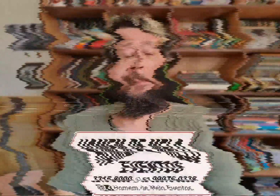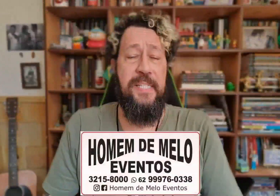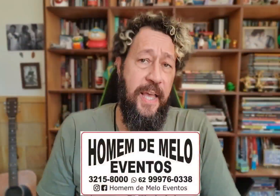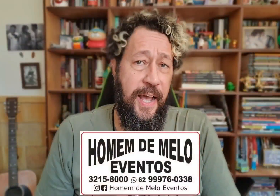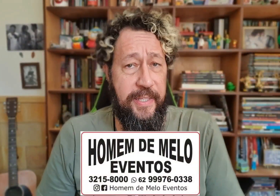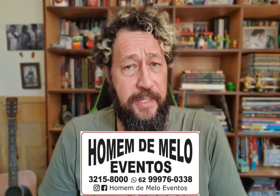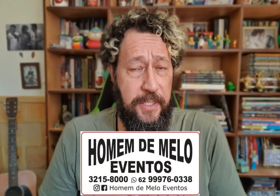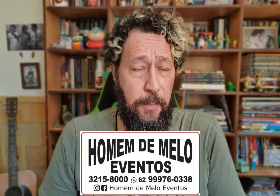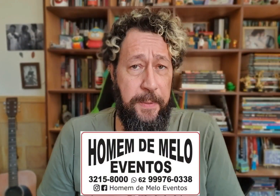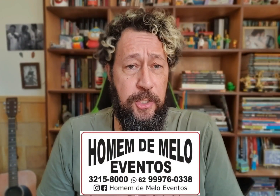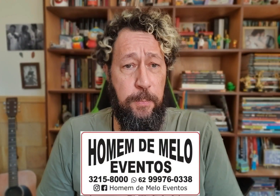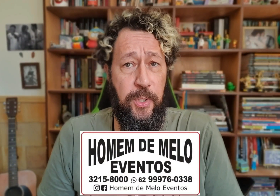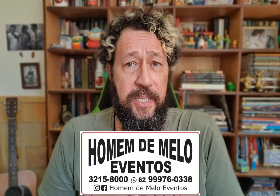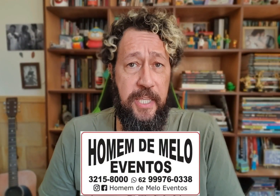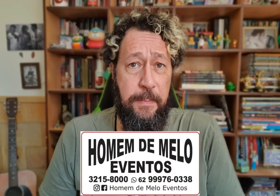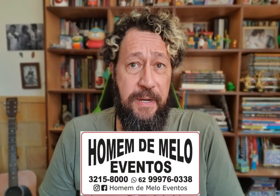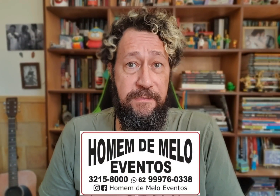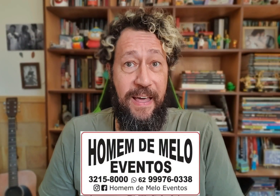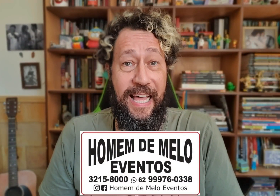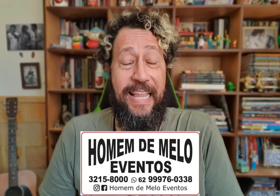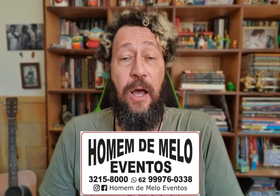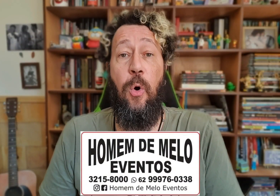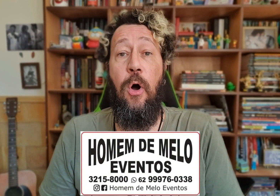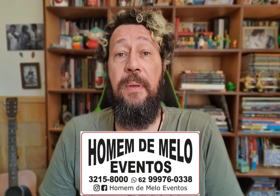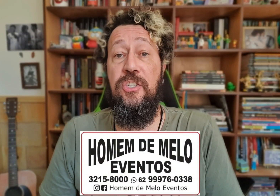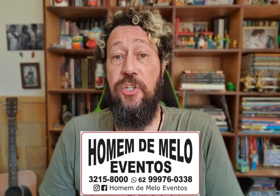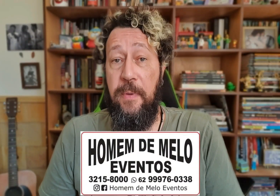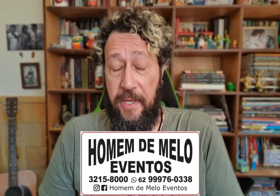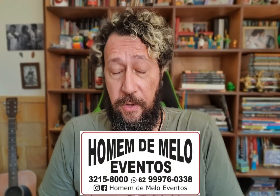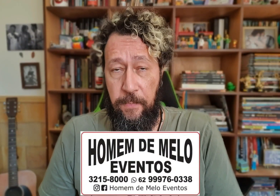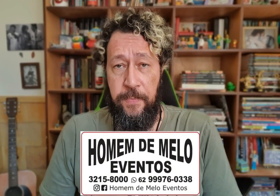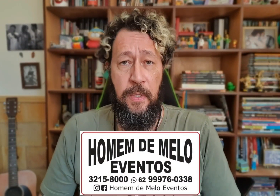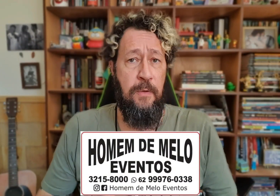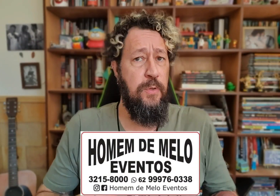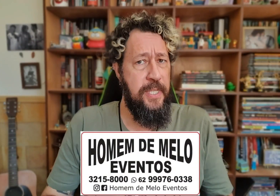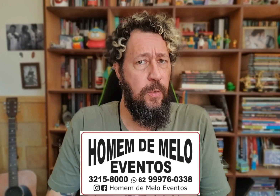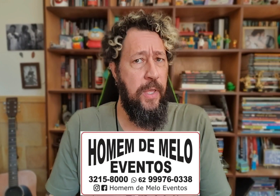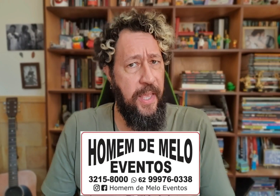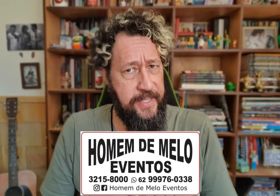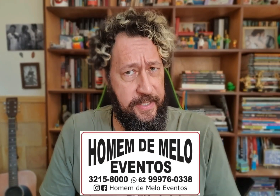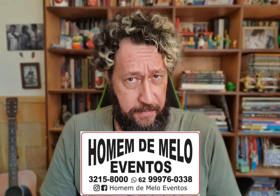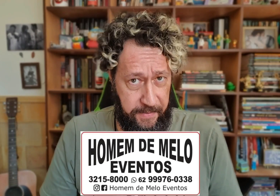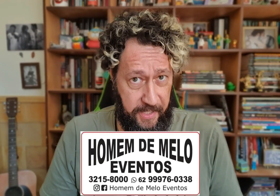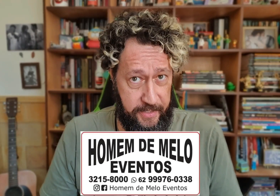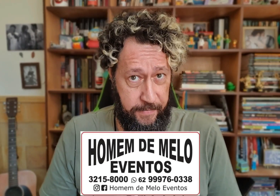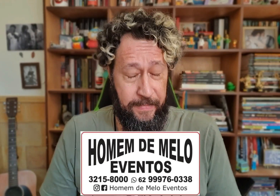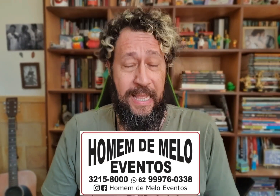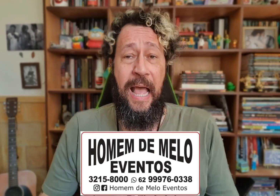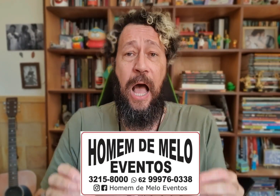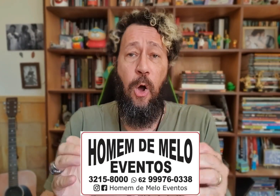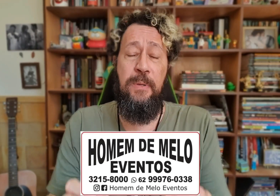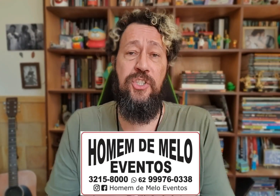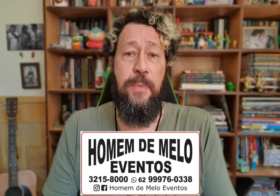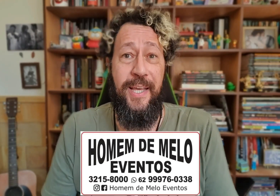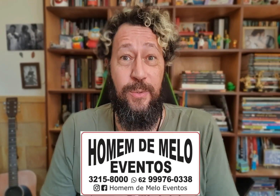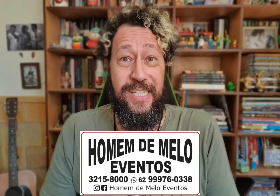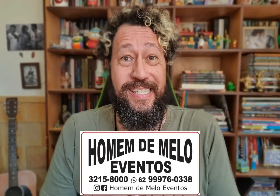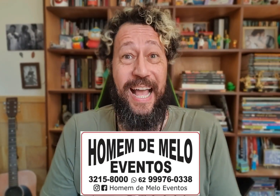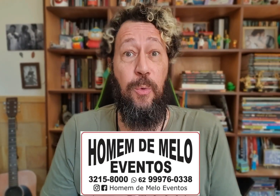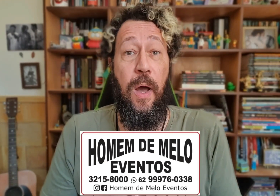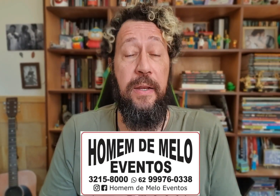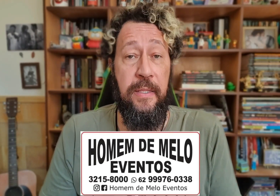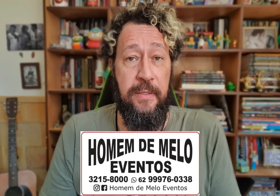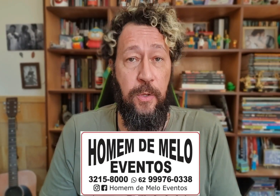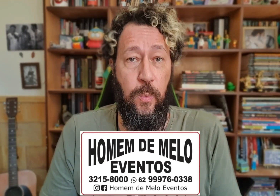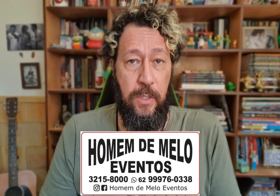rapaziada eu pinto por aqui para falar da Homem de Melo Você conhece essa empresa a homens de Melo